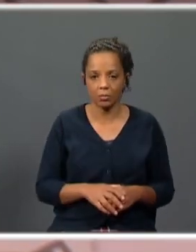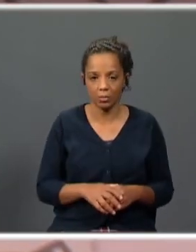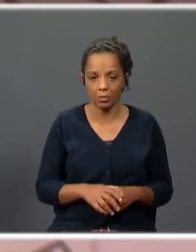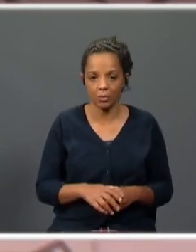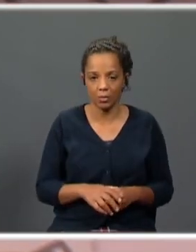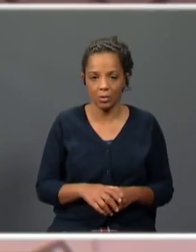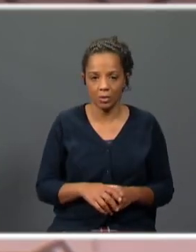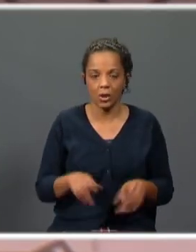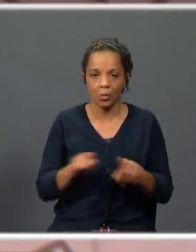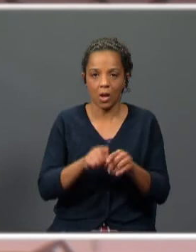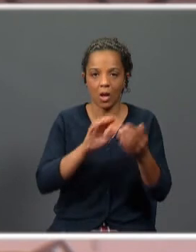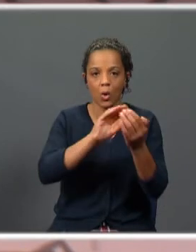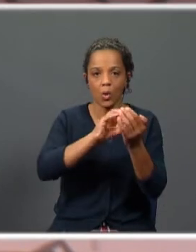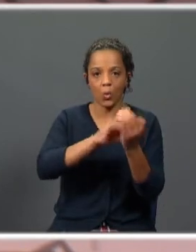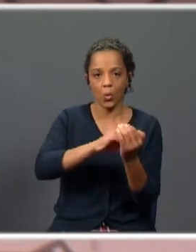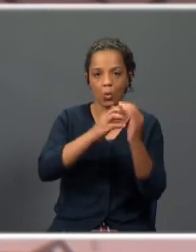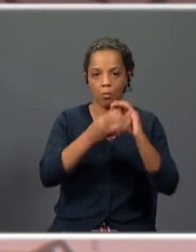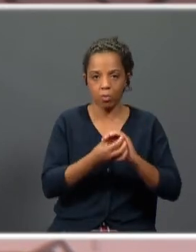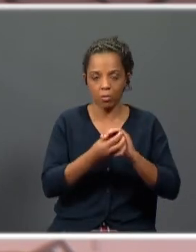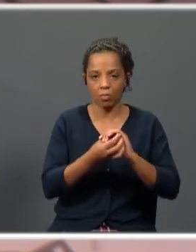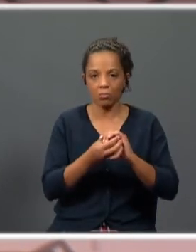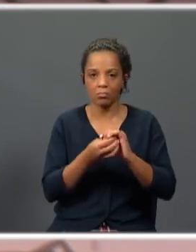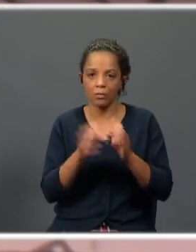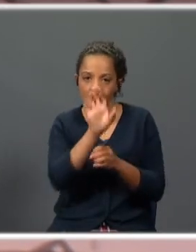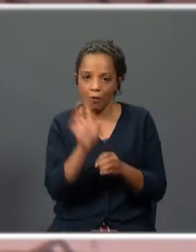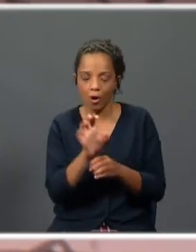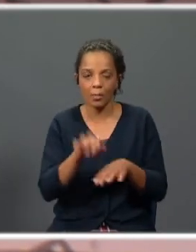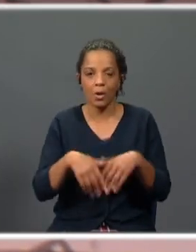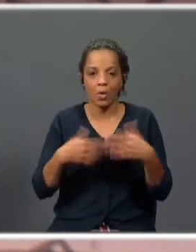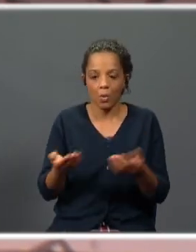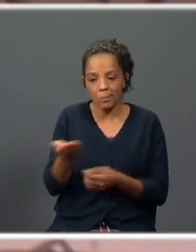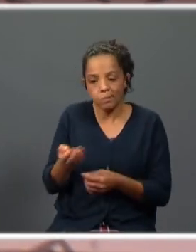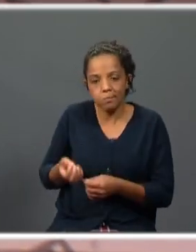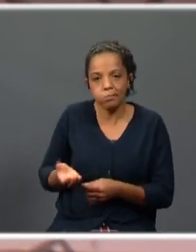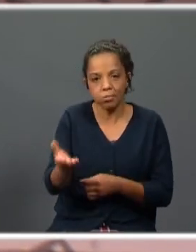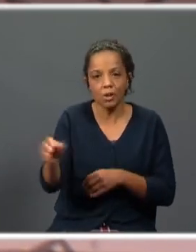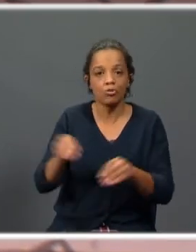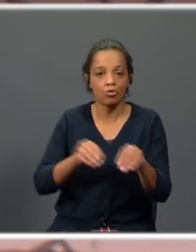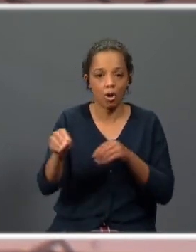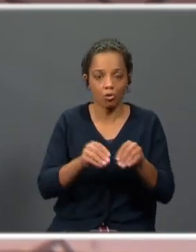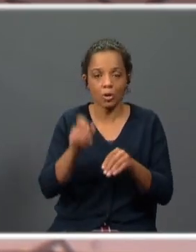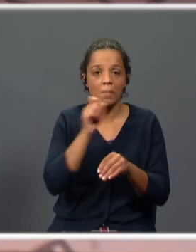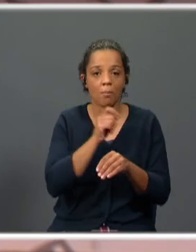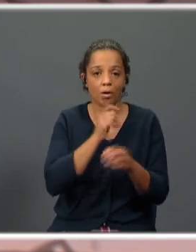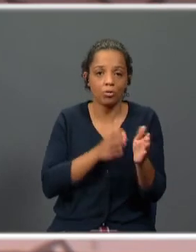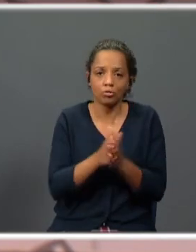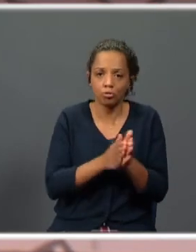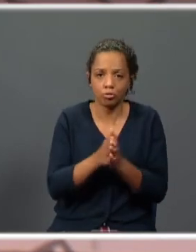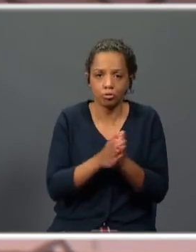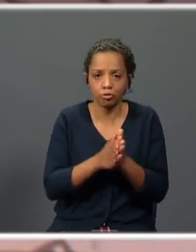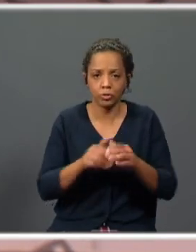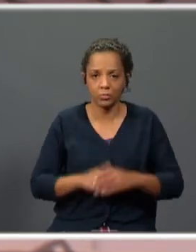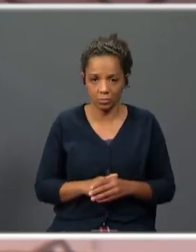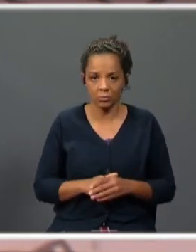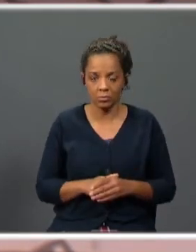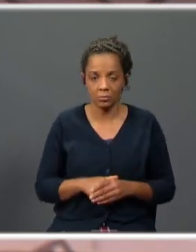planificação de um cubo em casa ou até um dado que tenhas de jogar jogos, podes aproveitá-lo. E podes